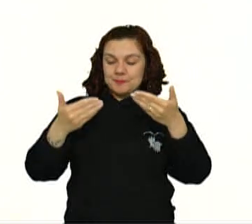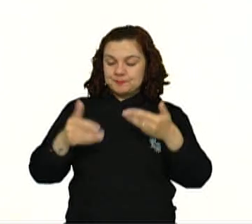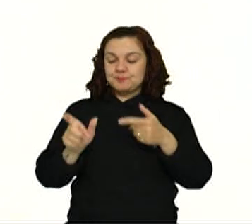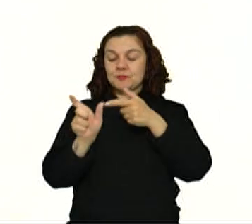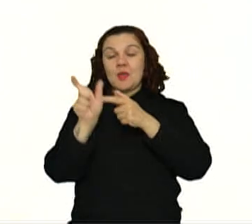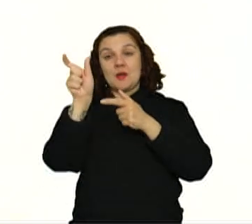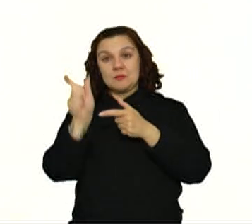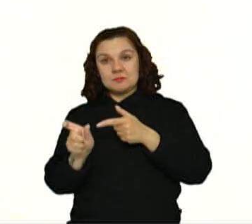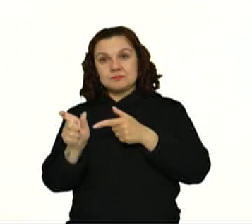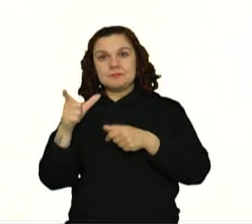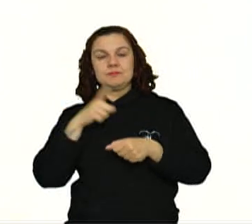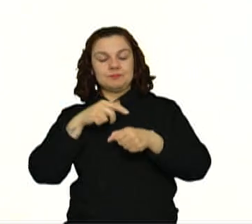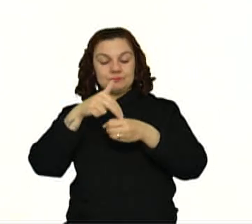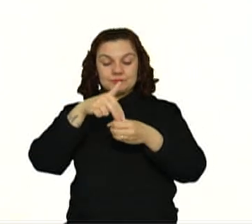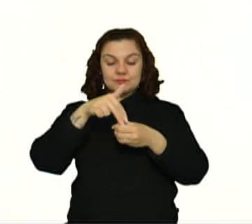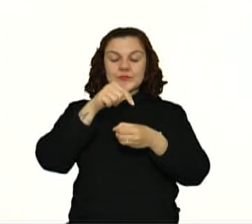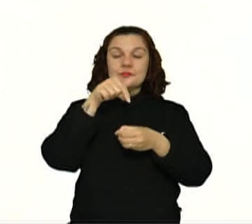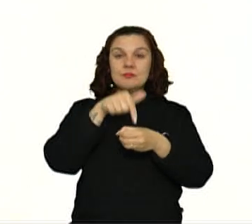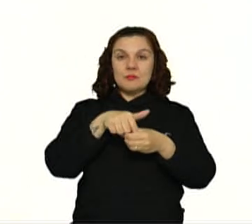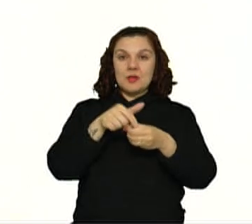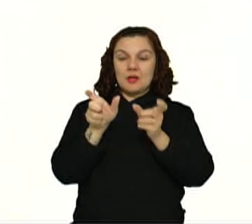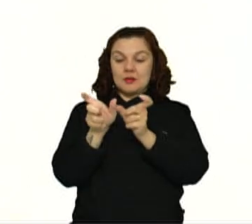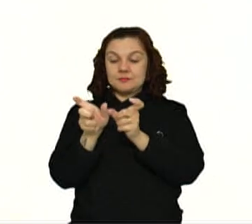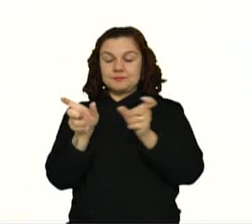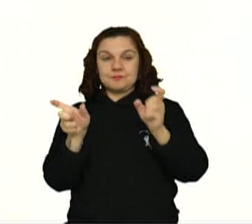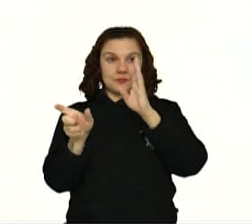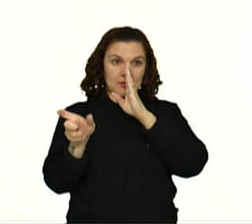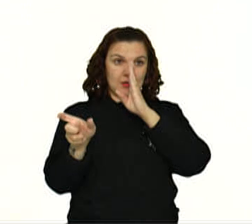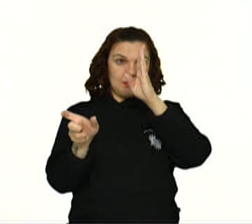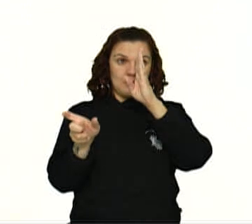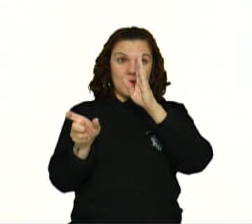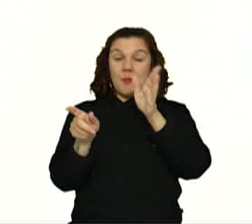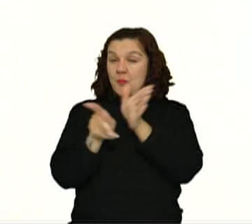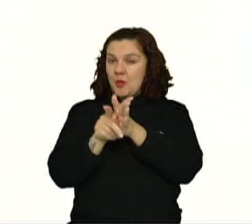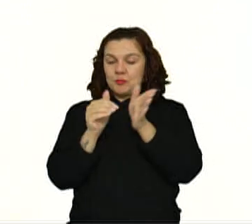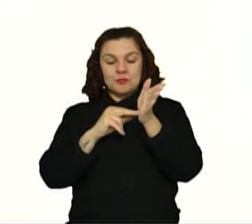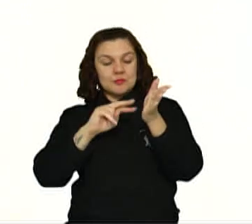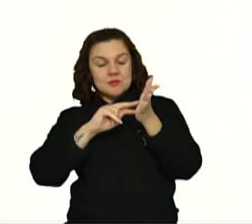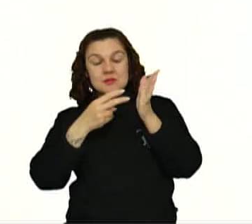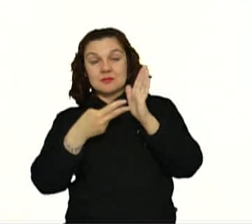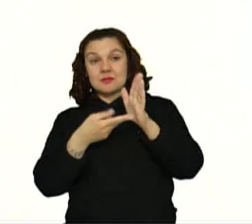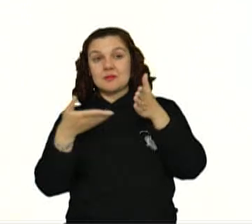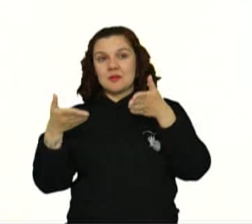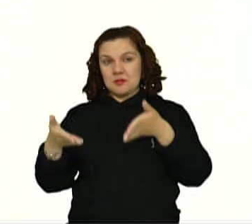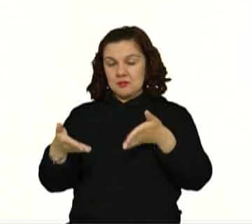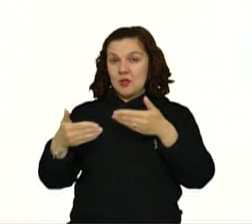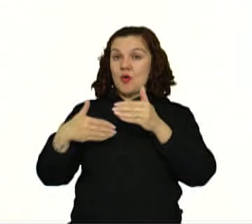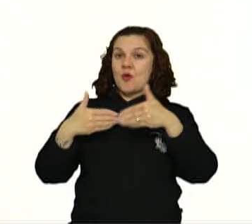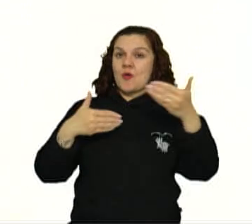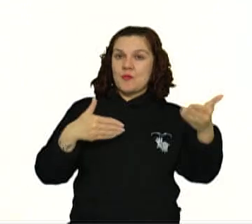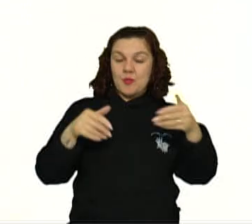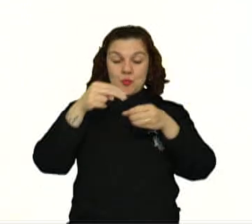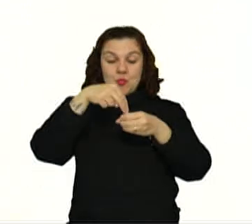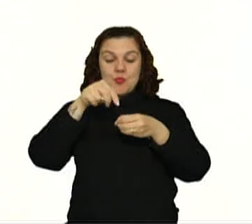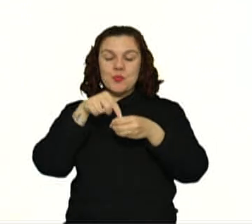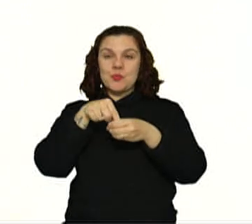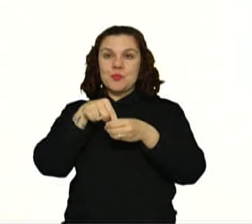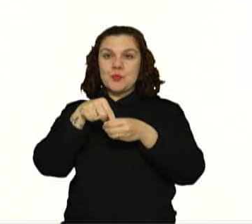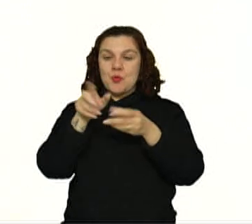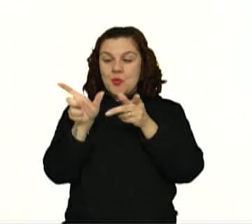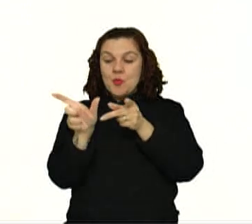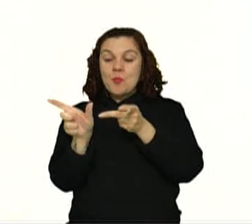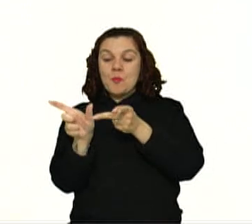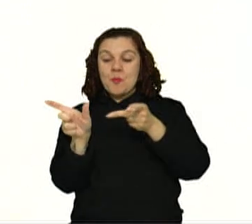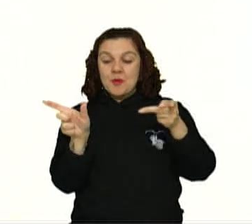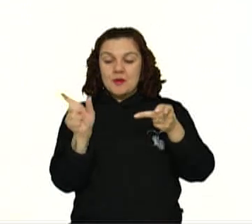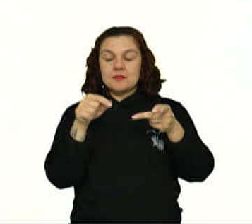sujeito, ele possui um núcleo que contém a parte fundamental de sua significação. Conforme esse núcleo, o predicado